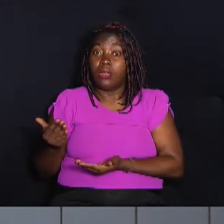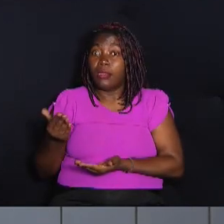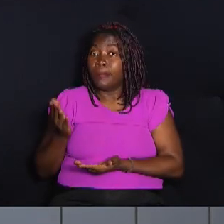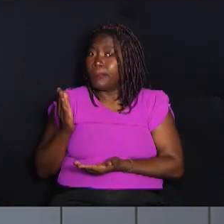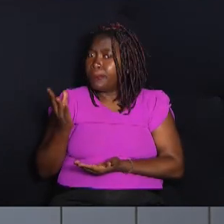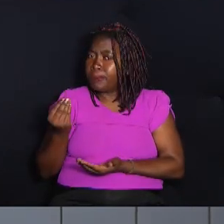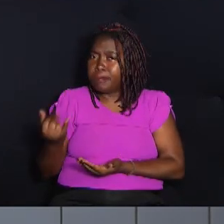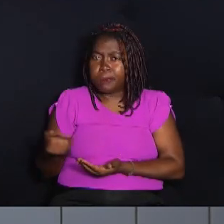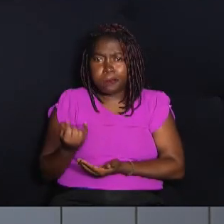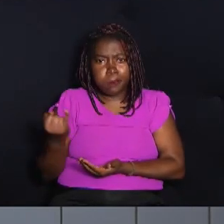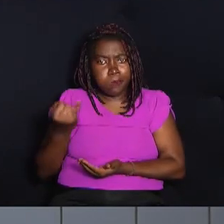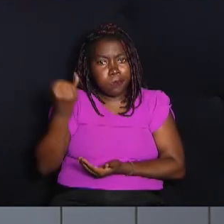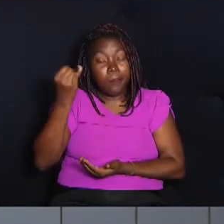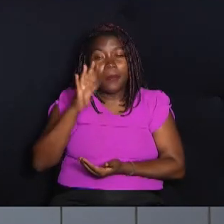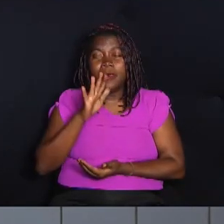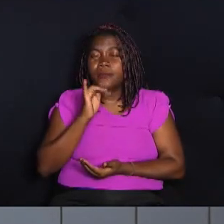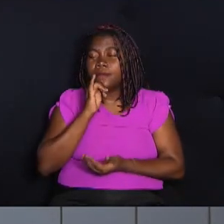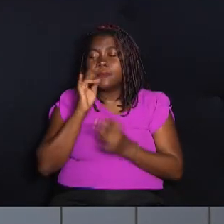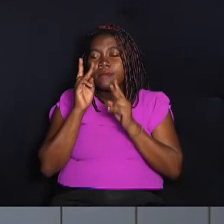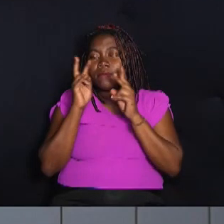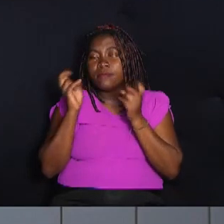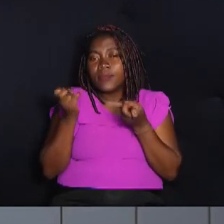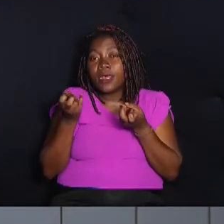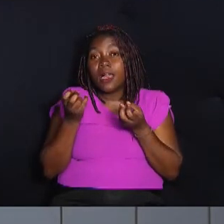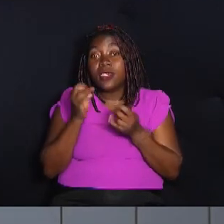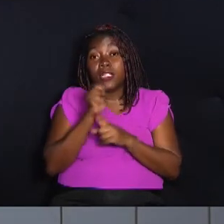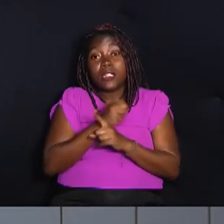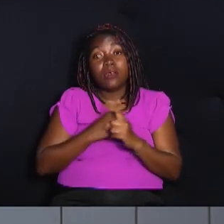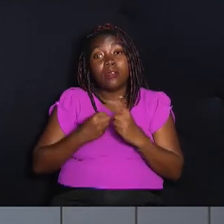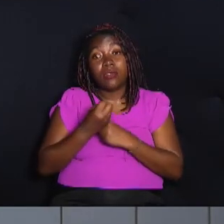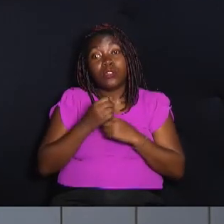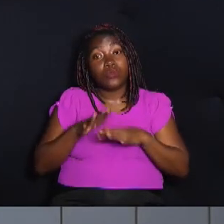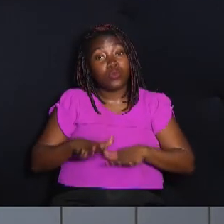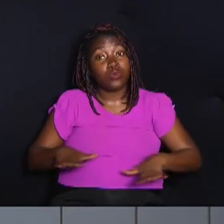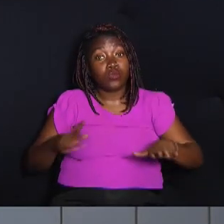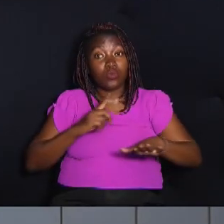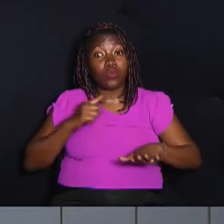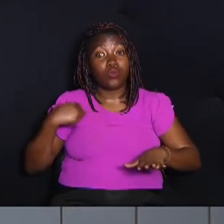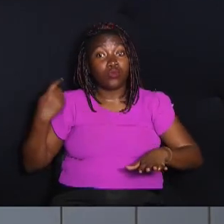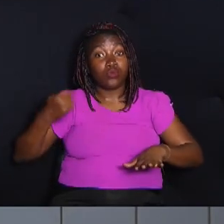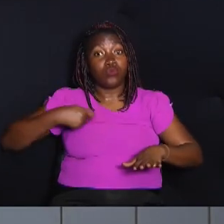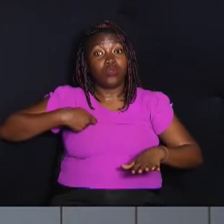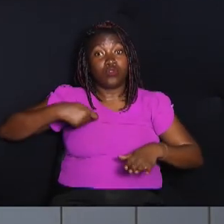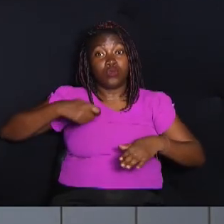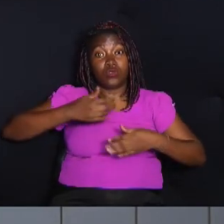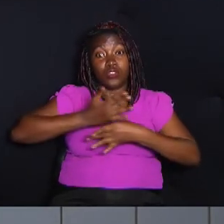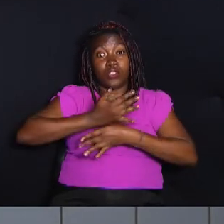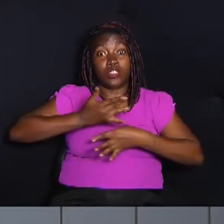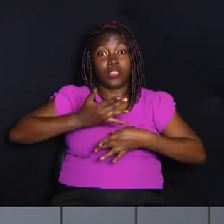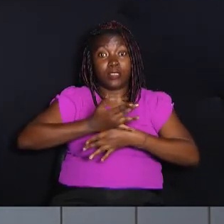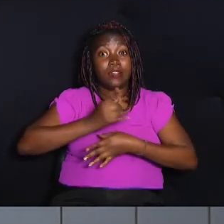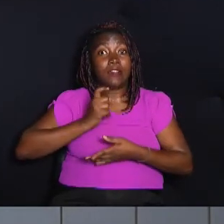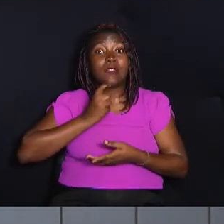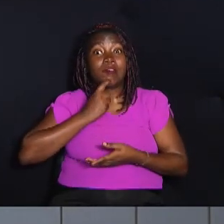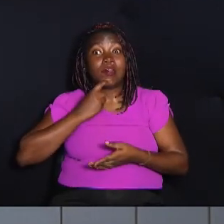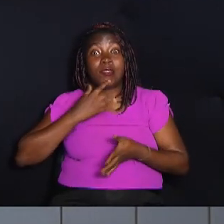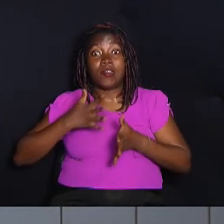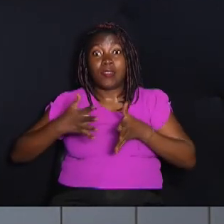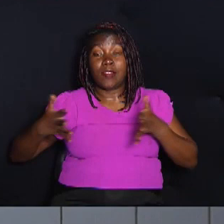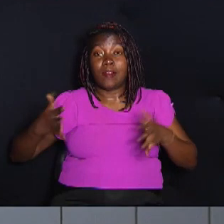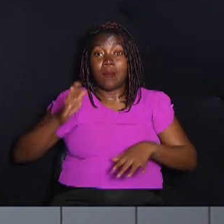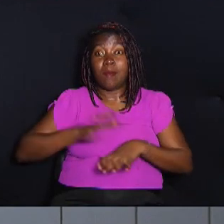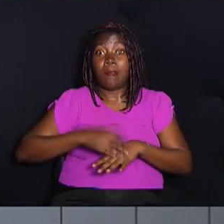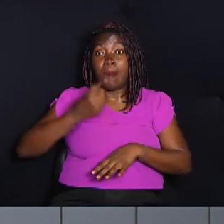importante. Mas digamos que a sociedade como um todo, nós estamos numa metrópole, né, uma cidade que tem mais de 1 milhão de